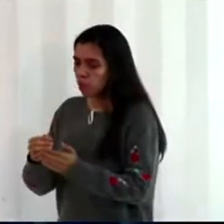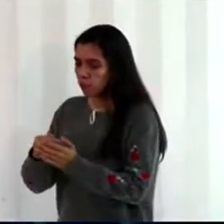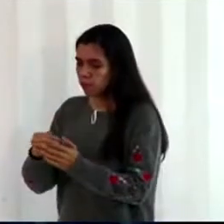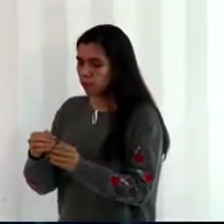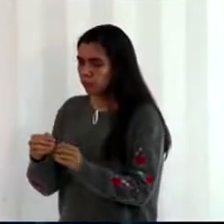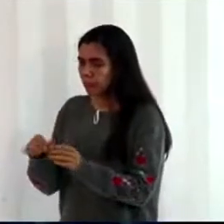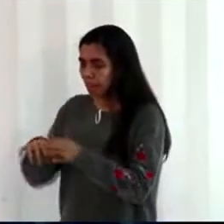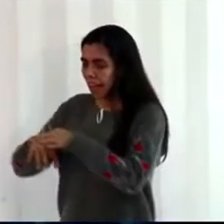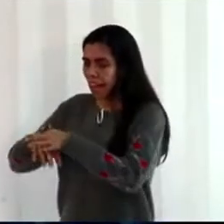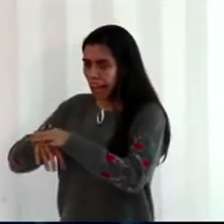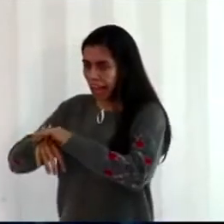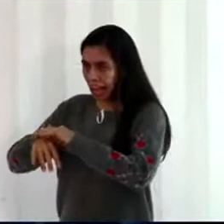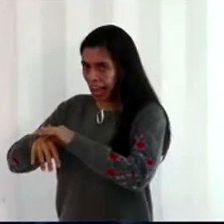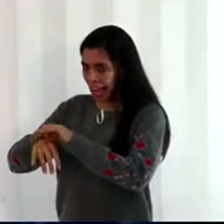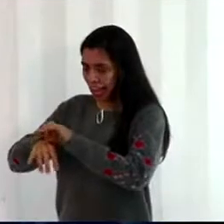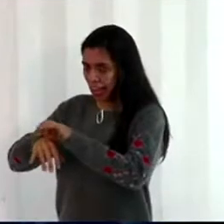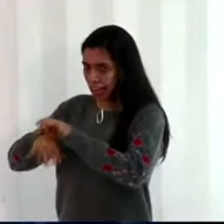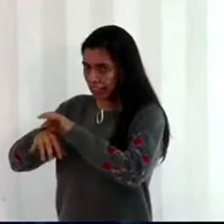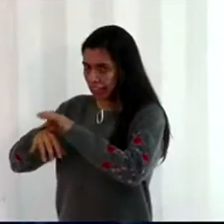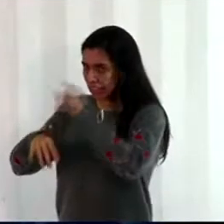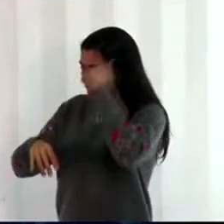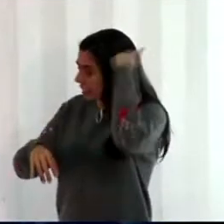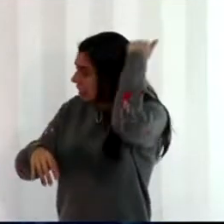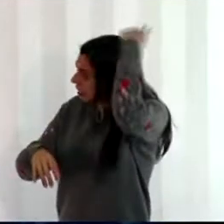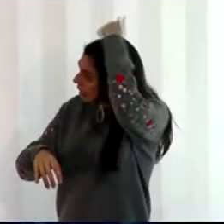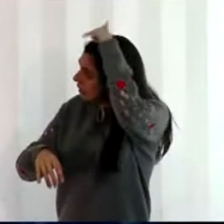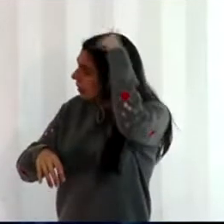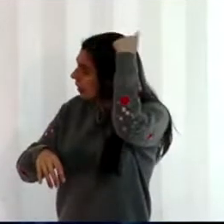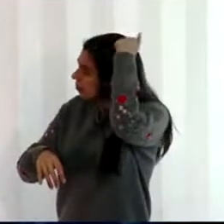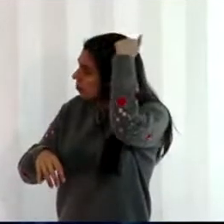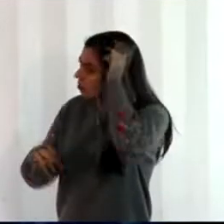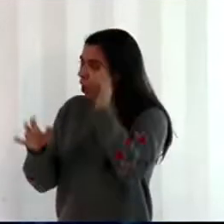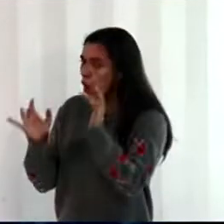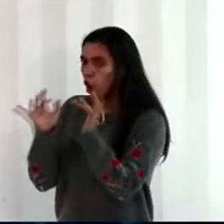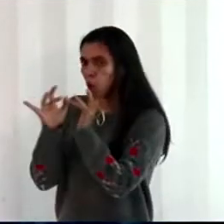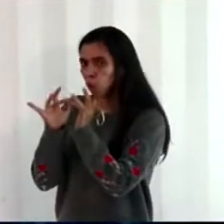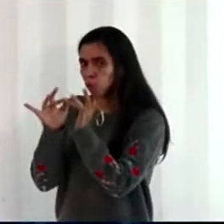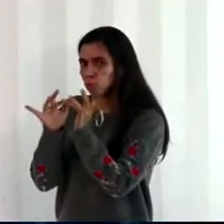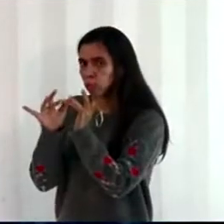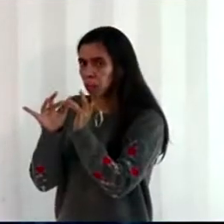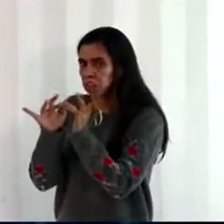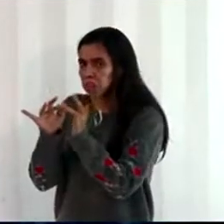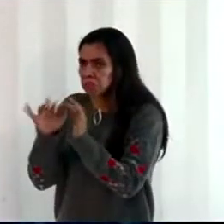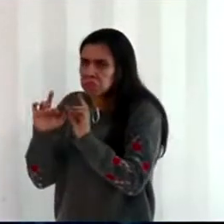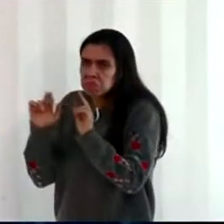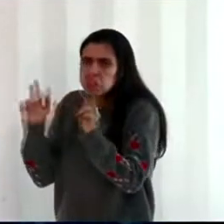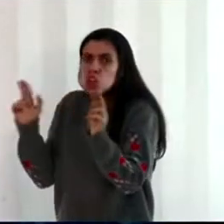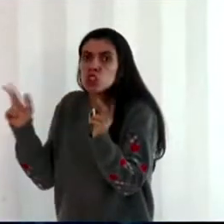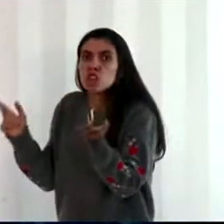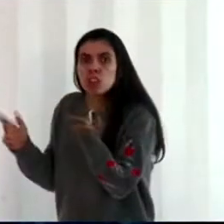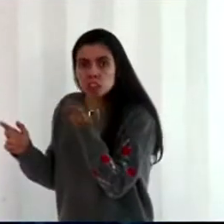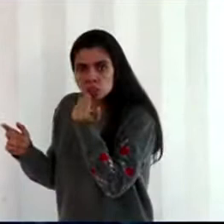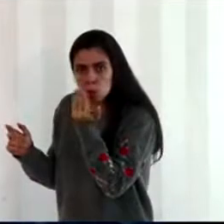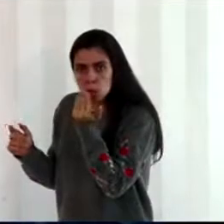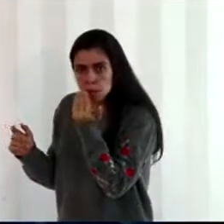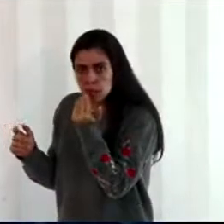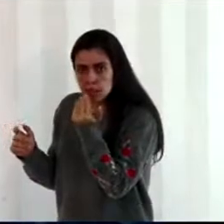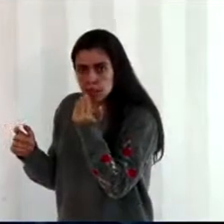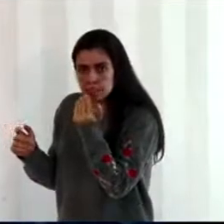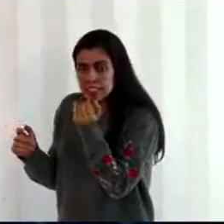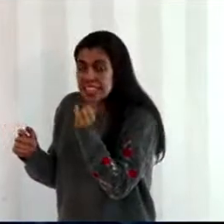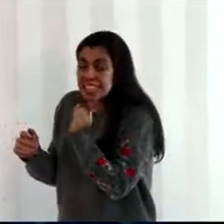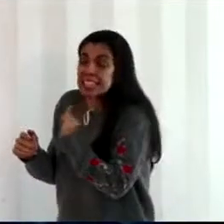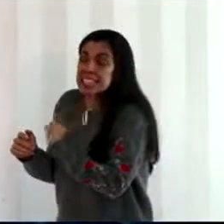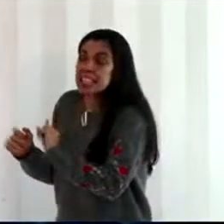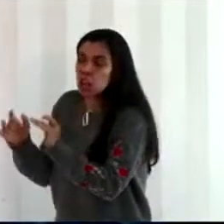no vinho, ou no azeite, ou em qualquer outro mantimento, ficará isto santificado?